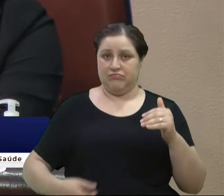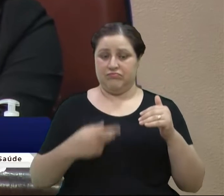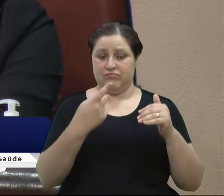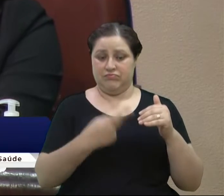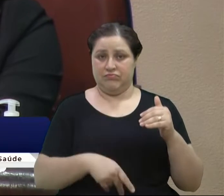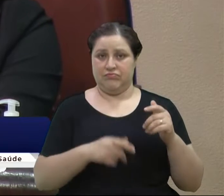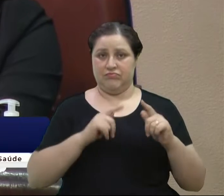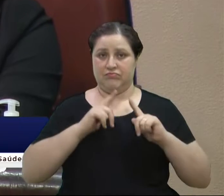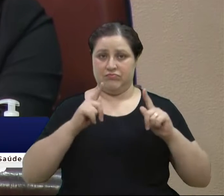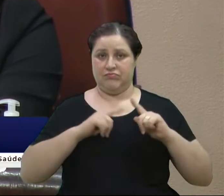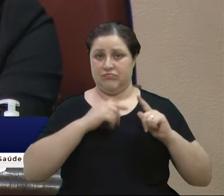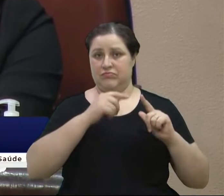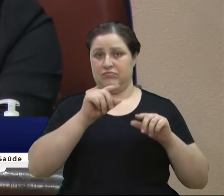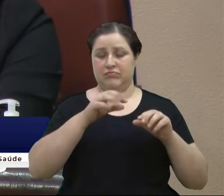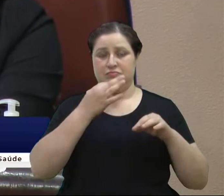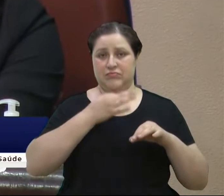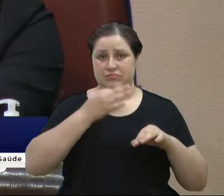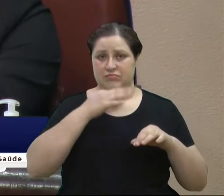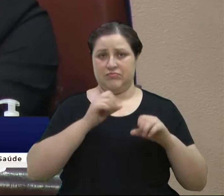um parecer